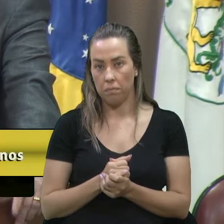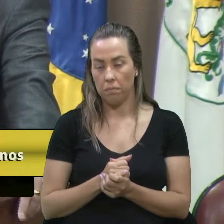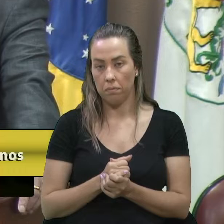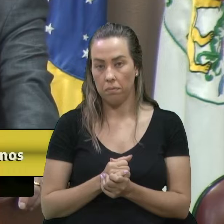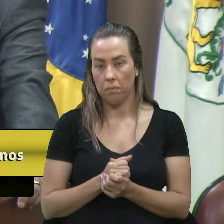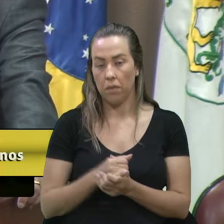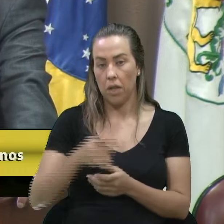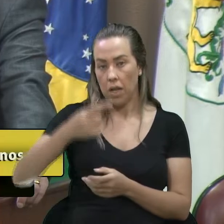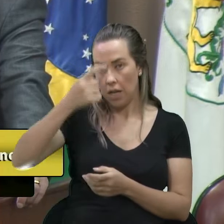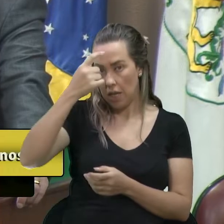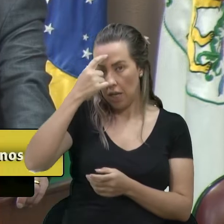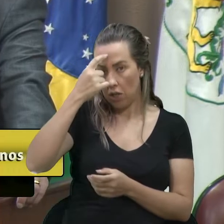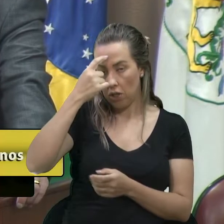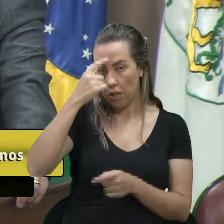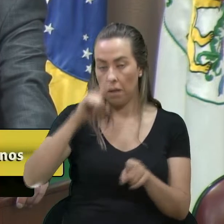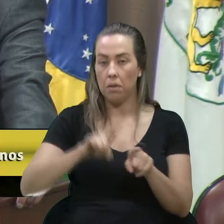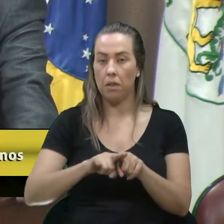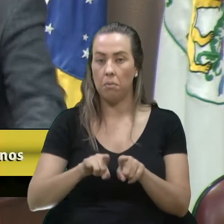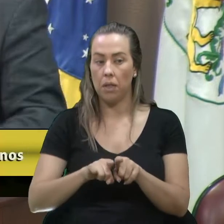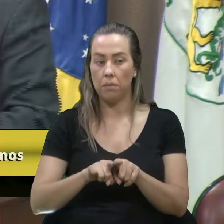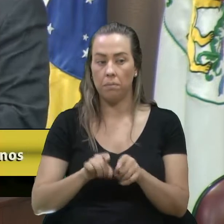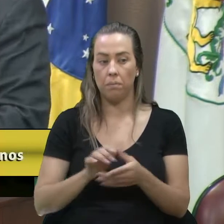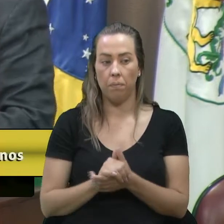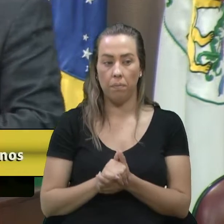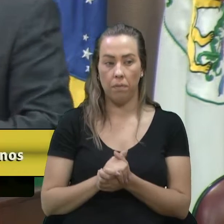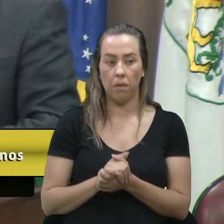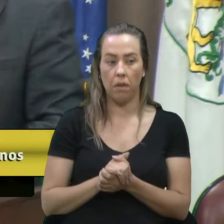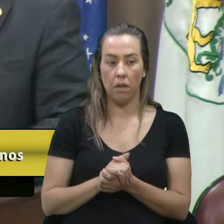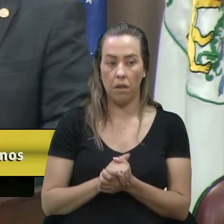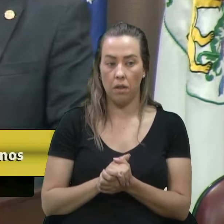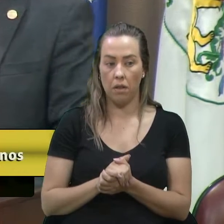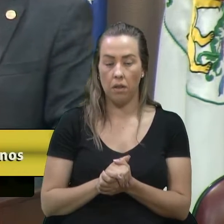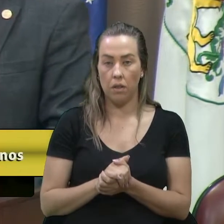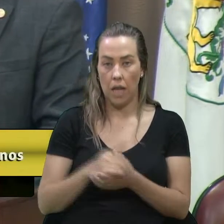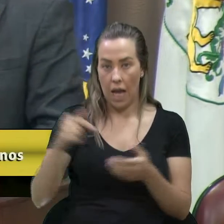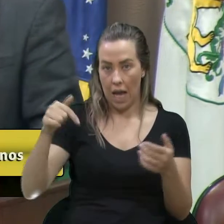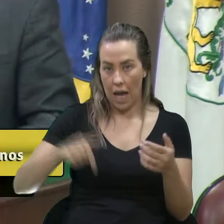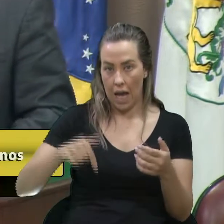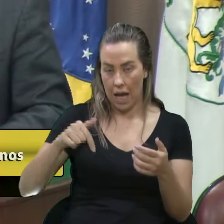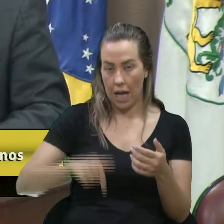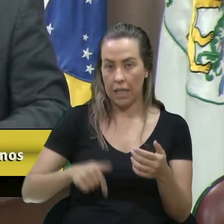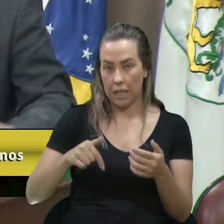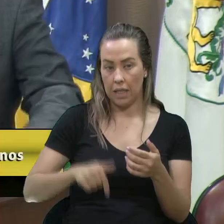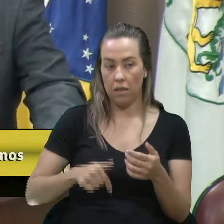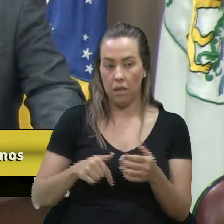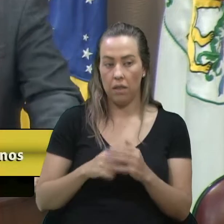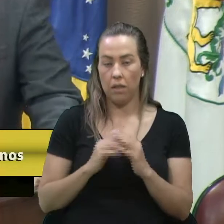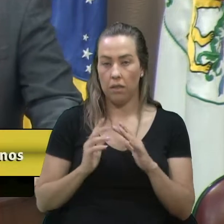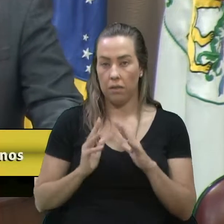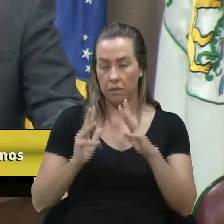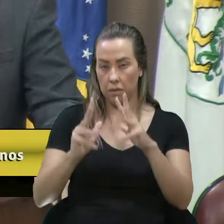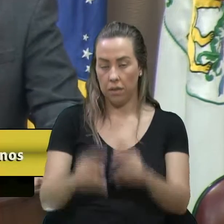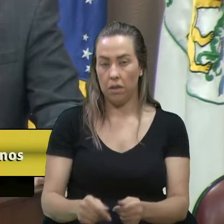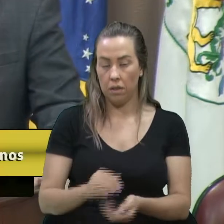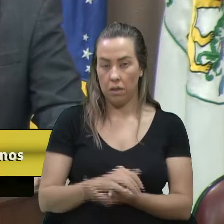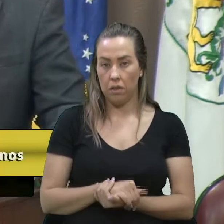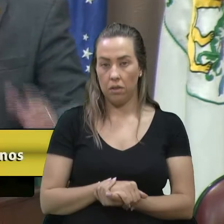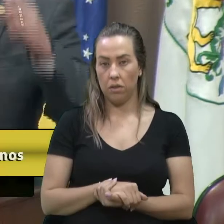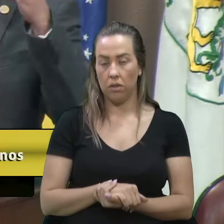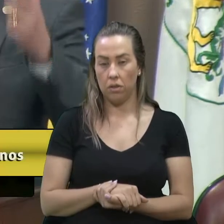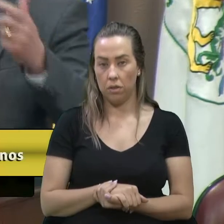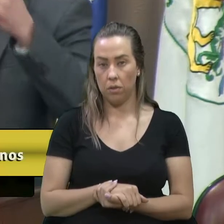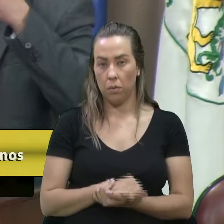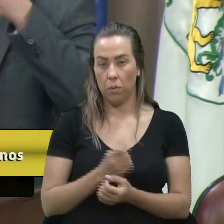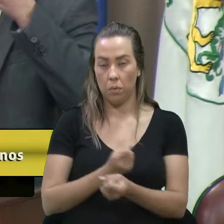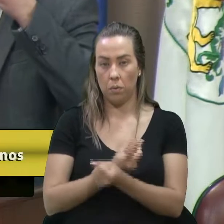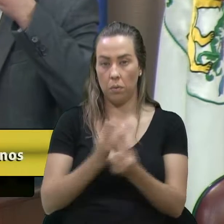e a gente sabe também que aqui, por enquanto ainda nesse tema ainda não foi pontuado, quando